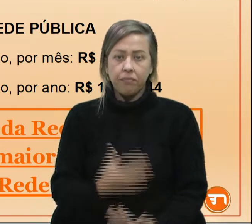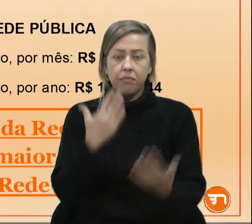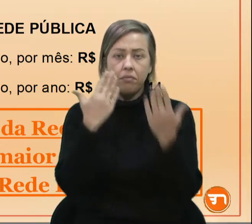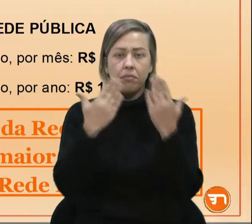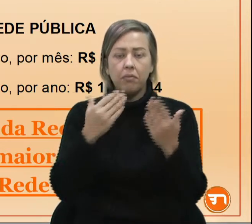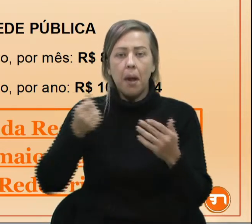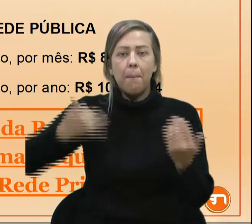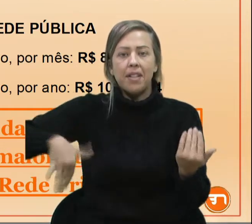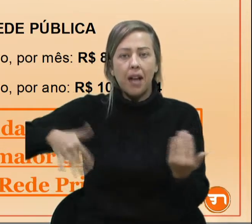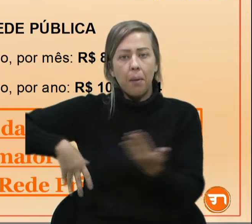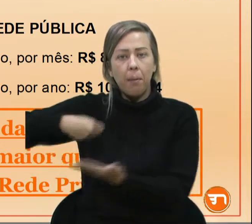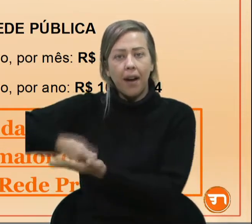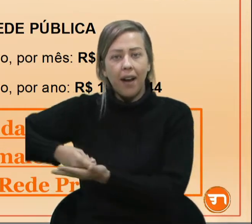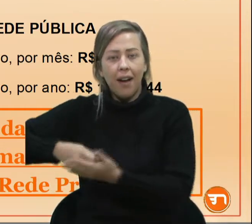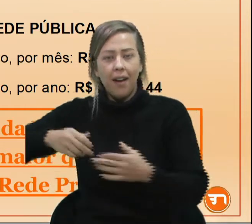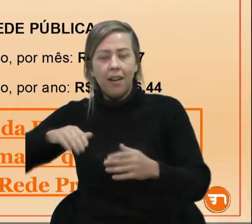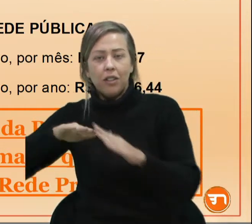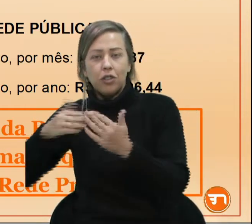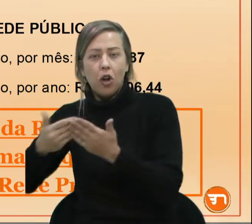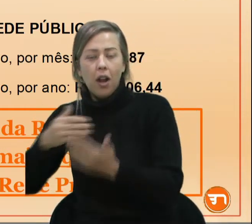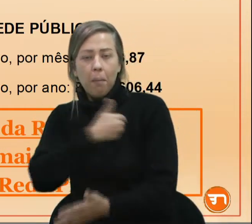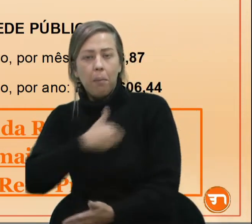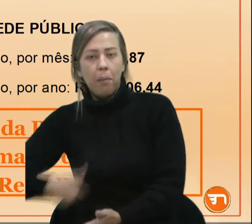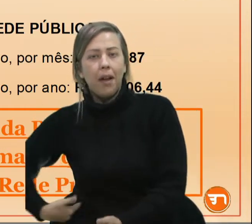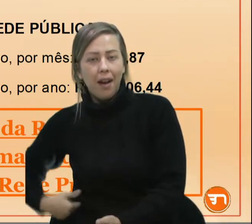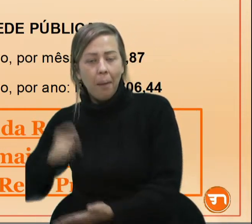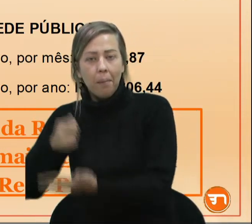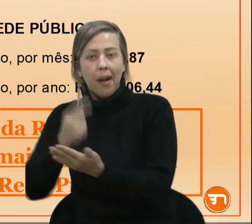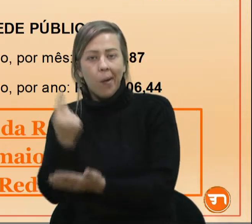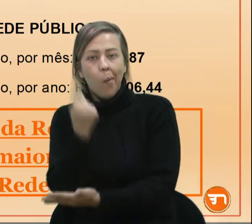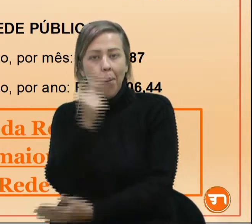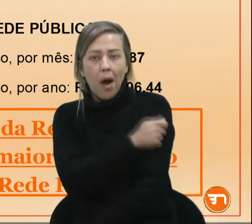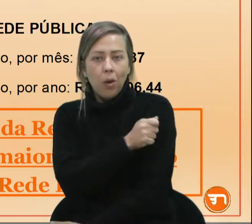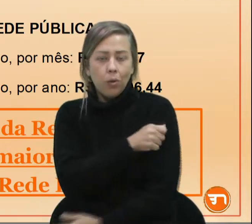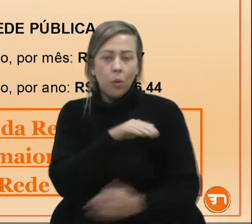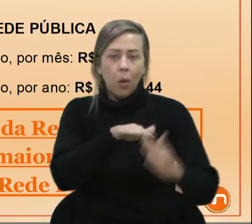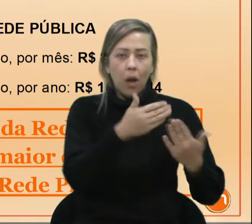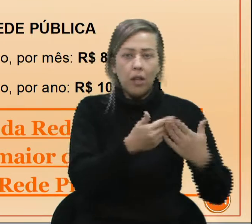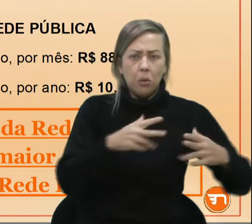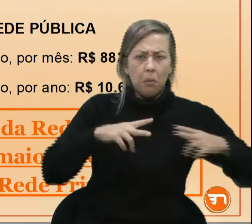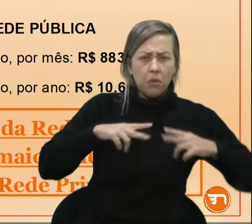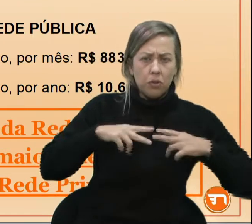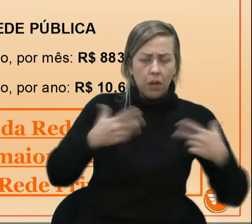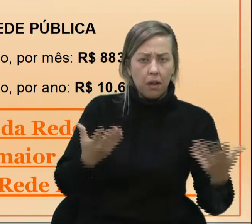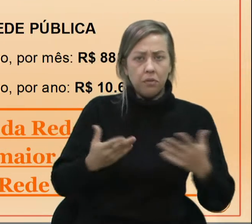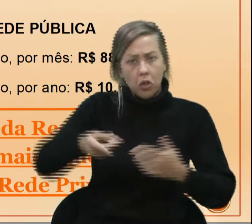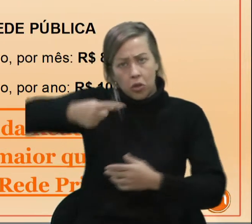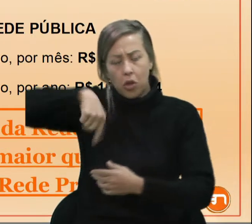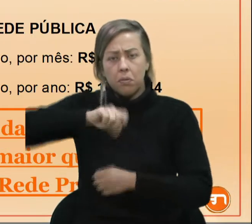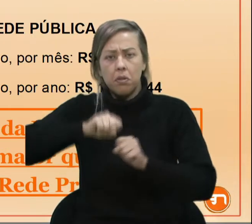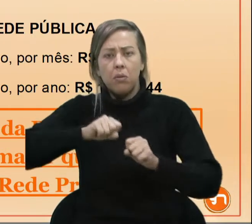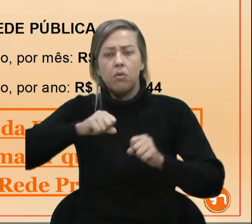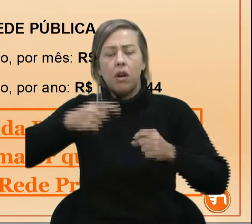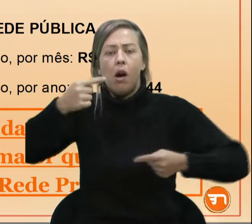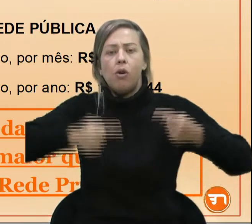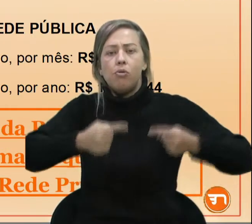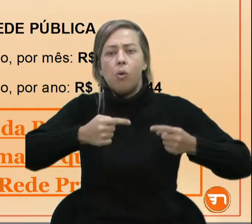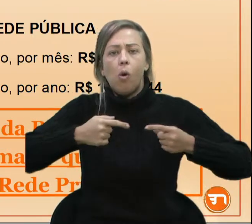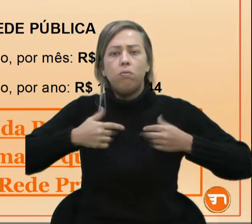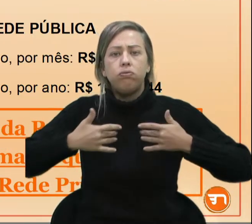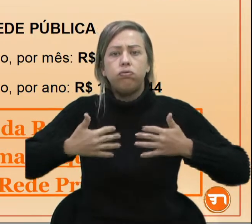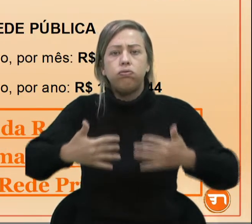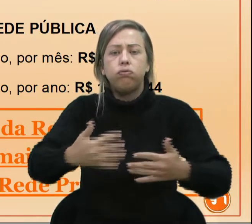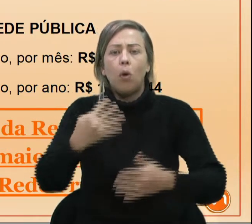custa mais caro. Né? Então, assim, nós podemos ficar nessa casa dando voltas e voltas e voltas, conversando